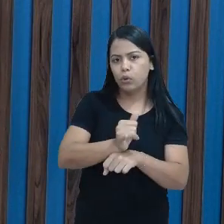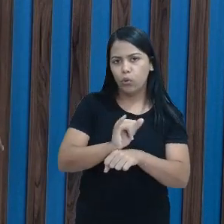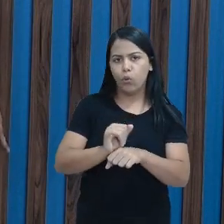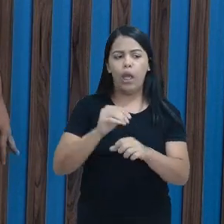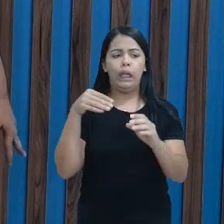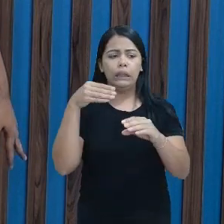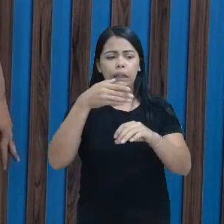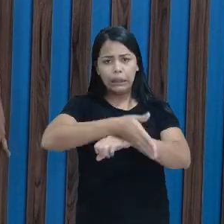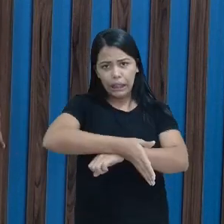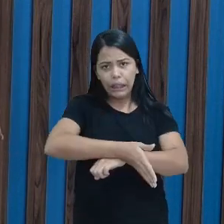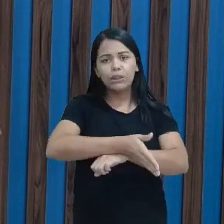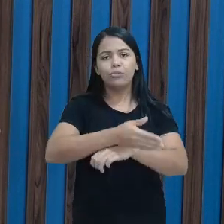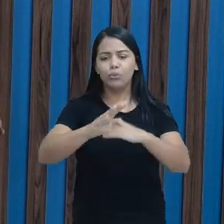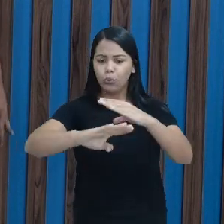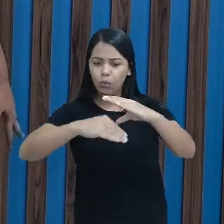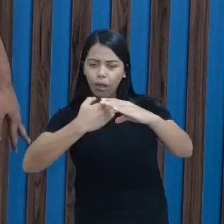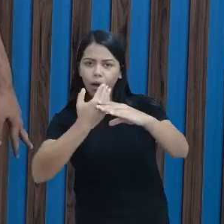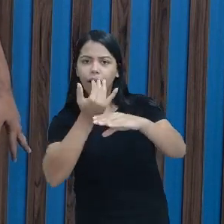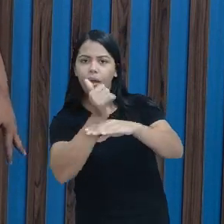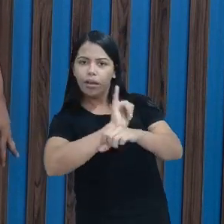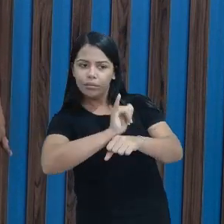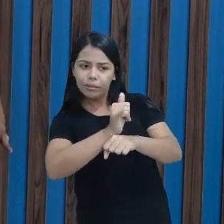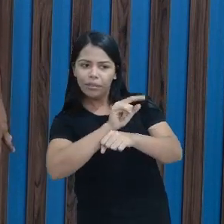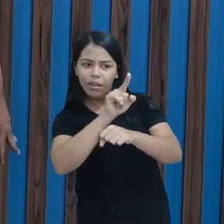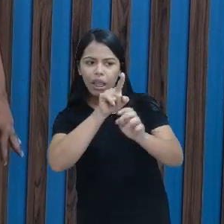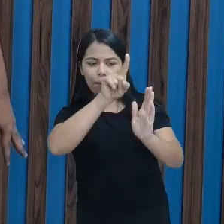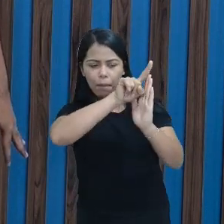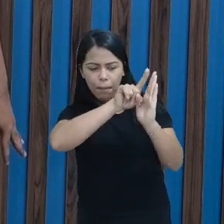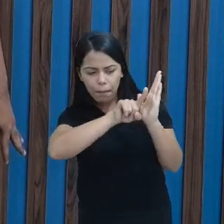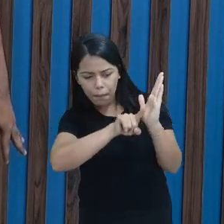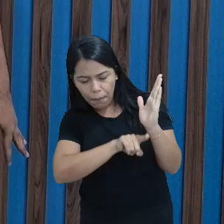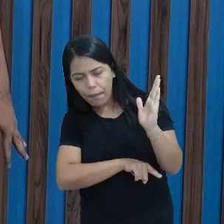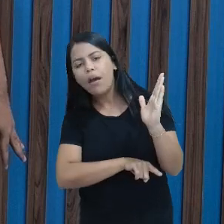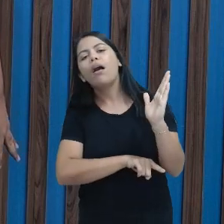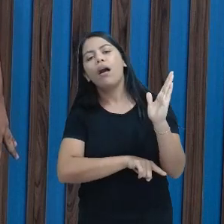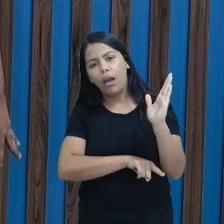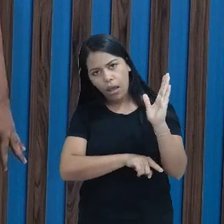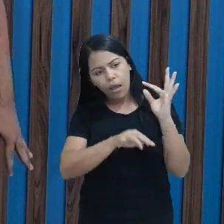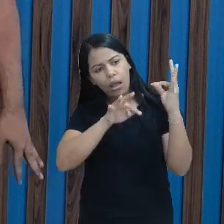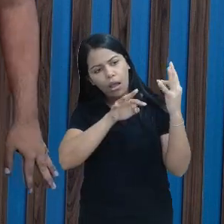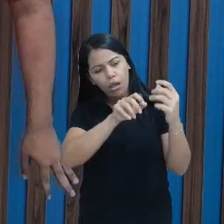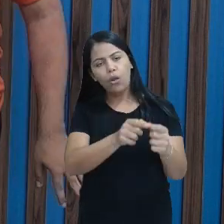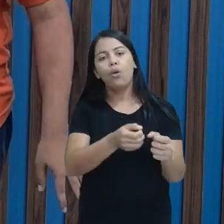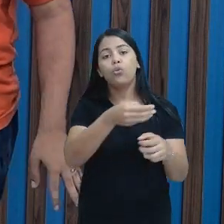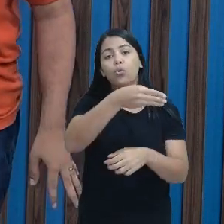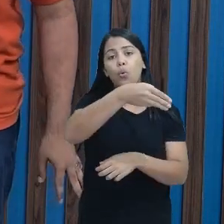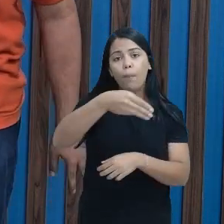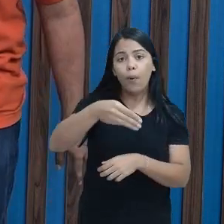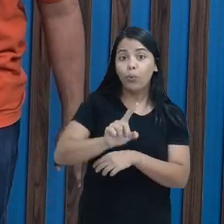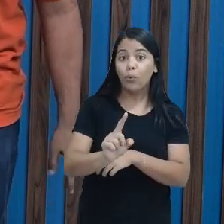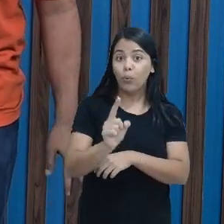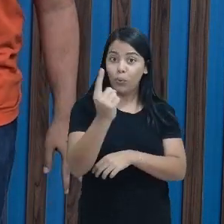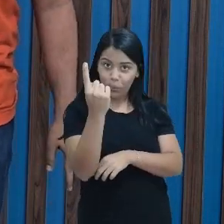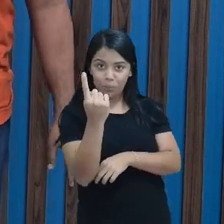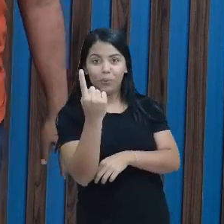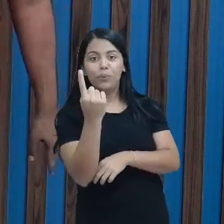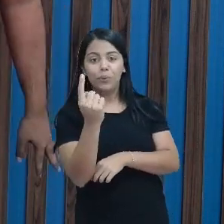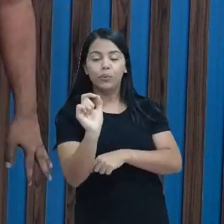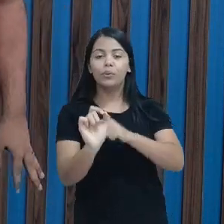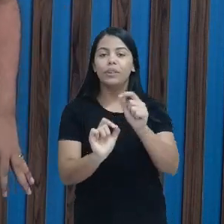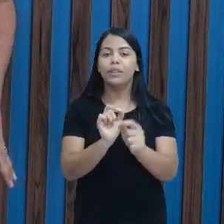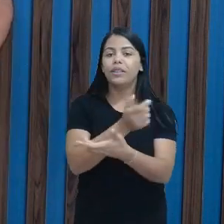do canal vai ter a playlist do módulo 1, em